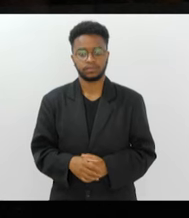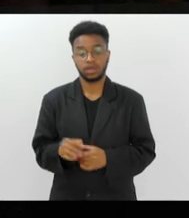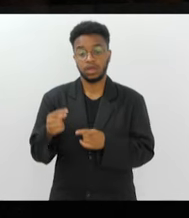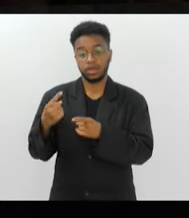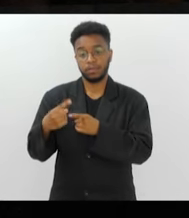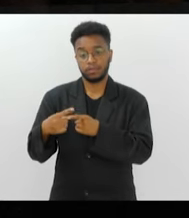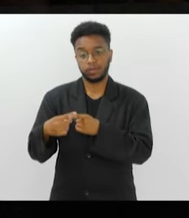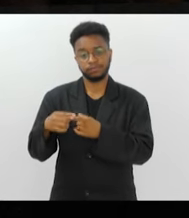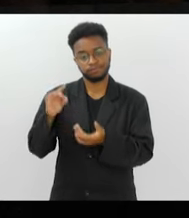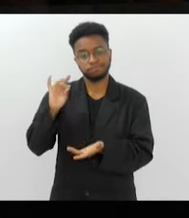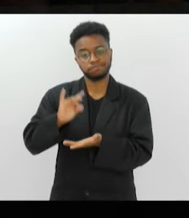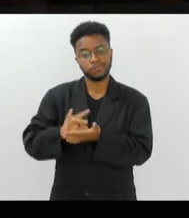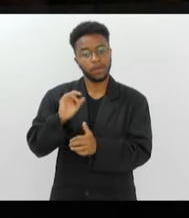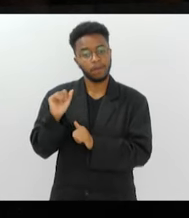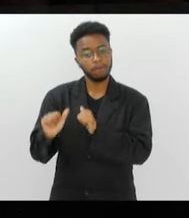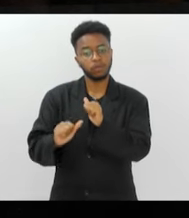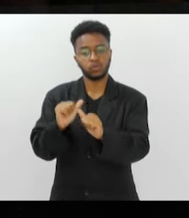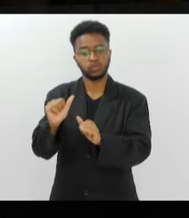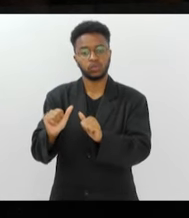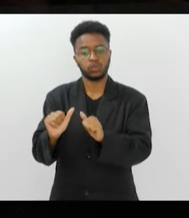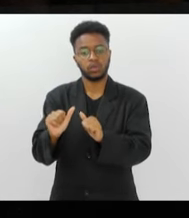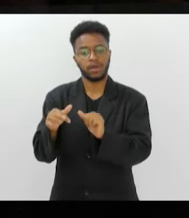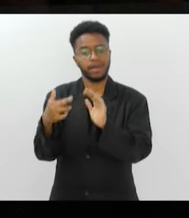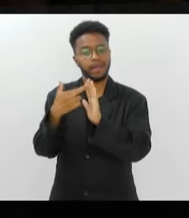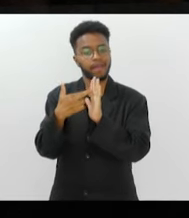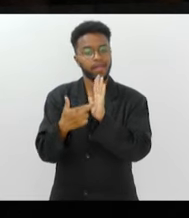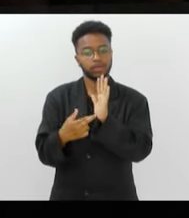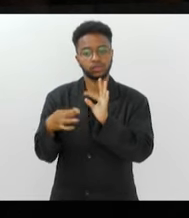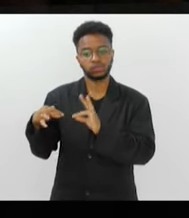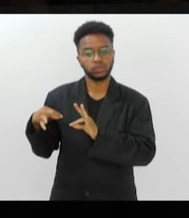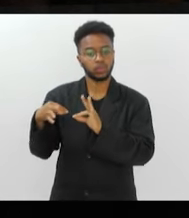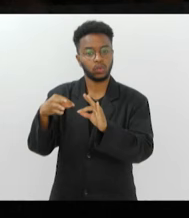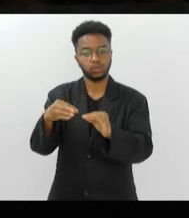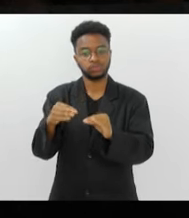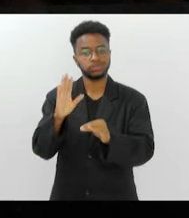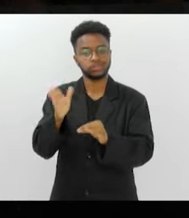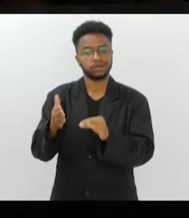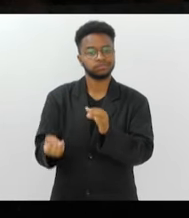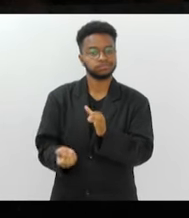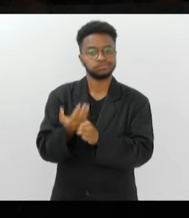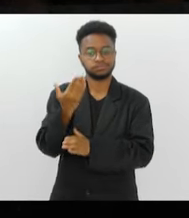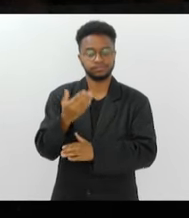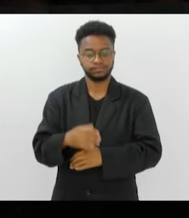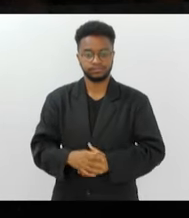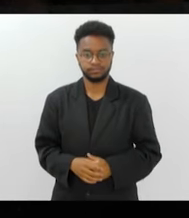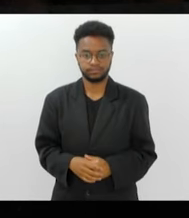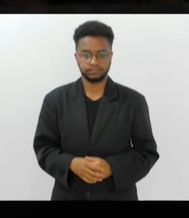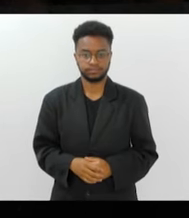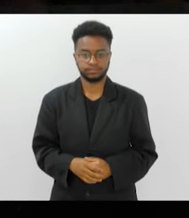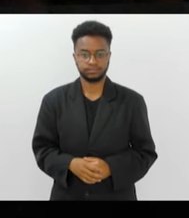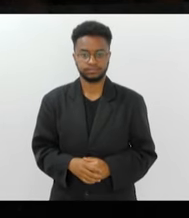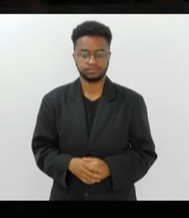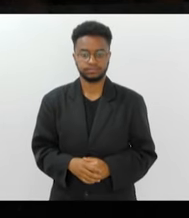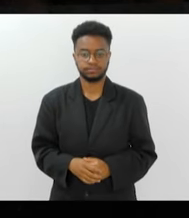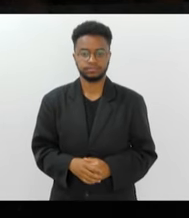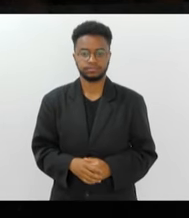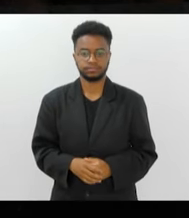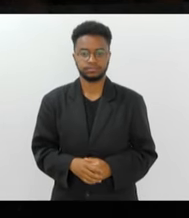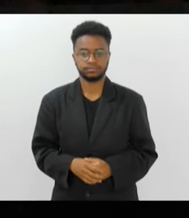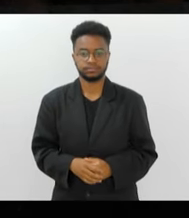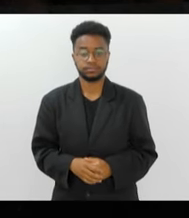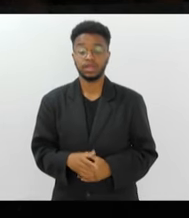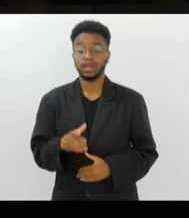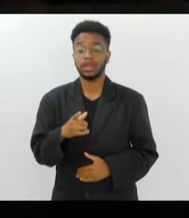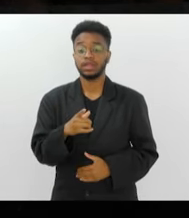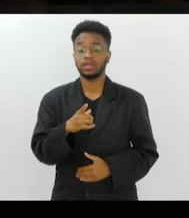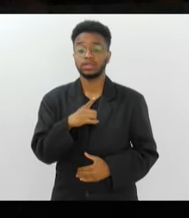mudou todas as regras que estavam instituídas. E tem uma coisa mais